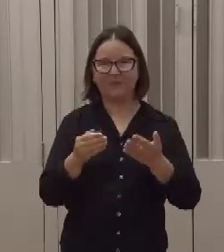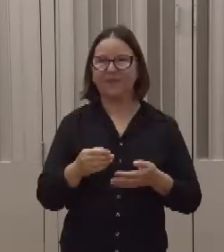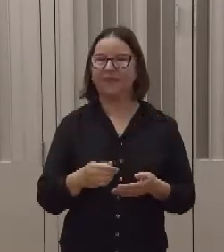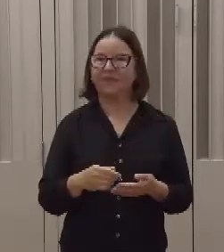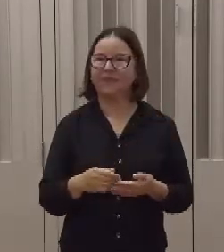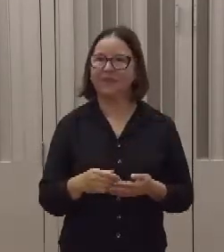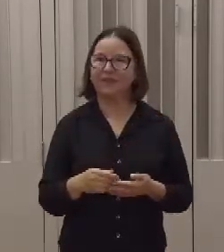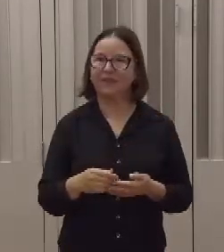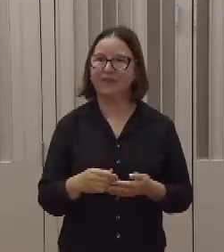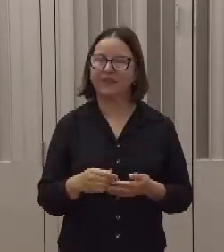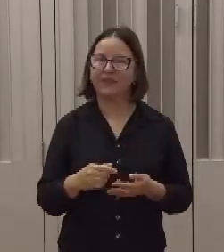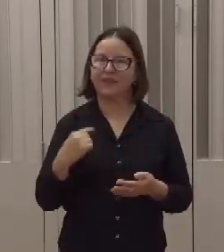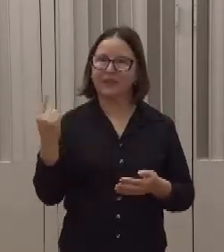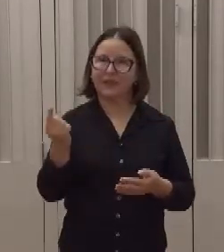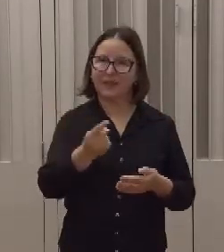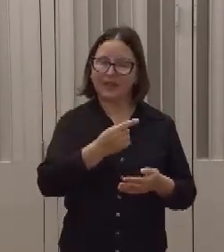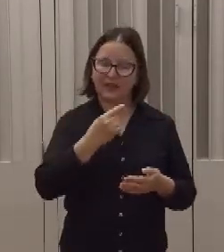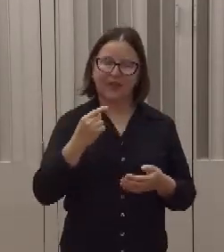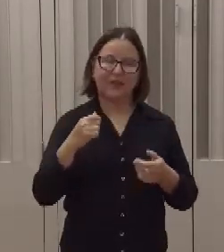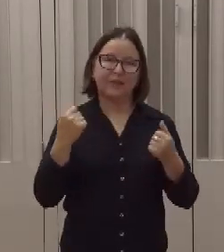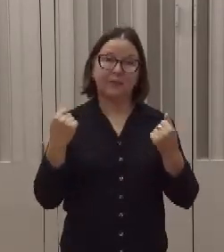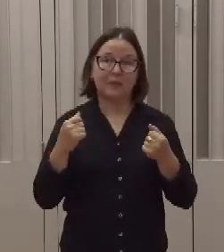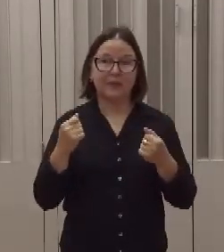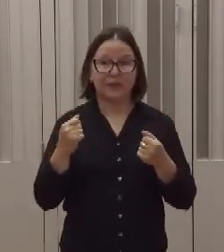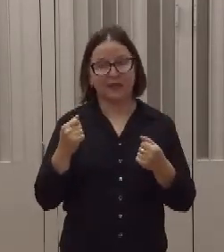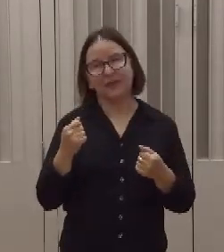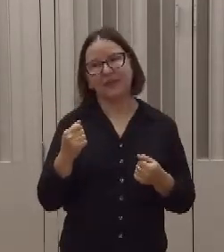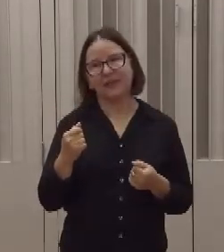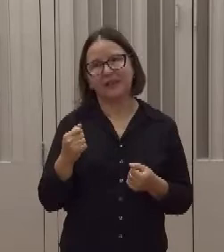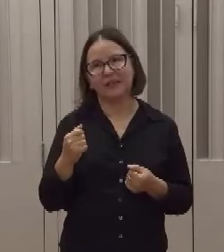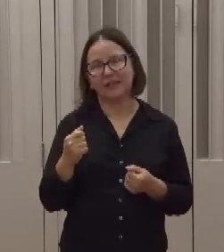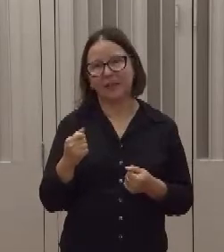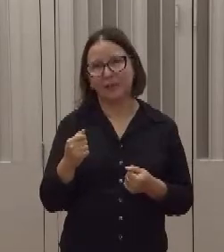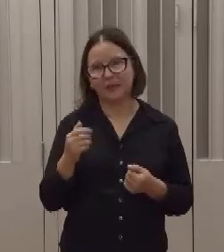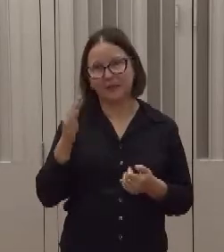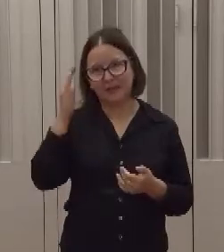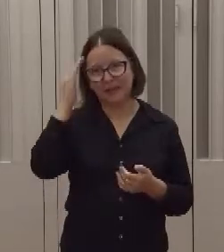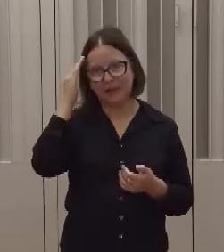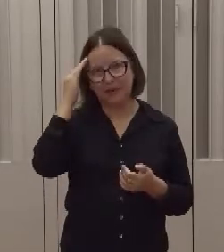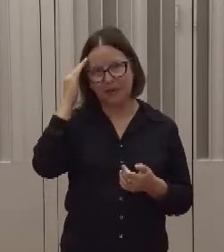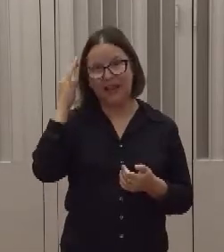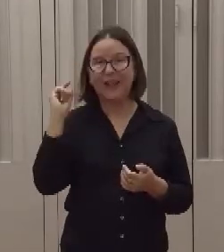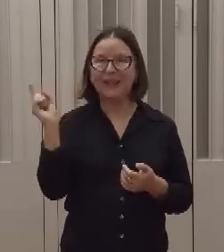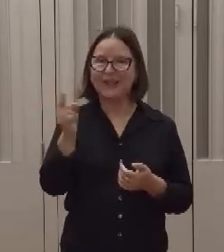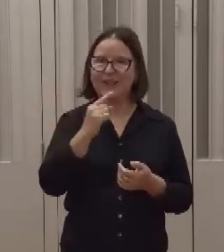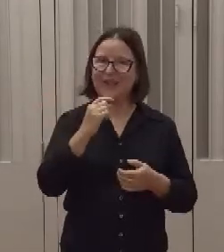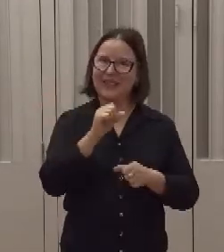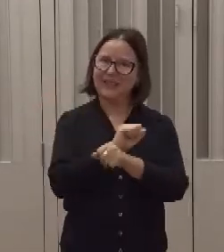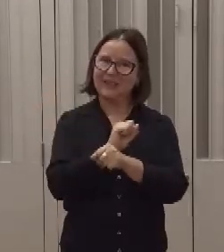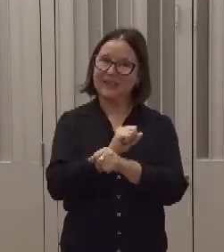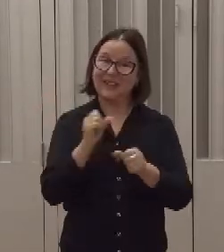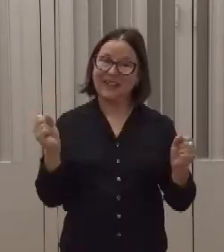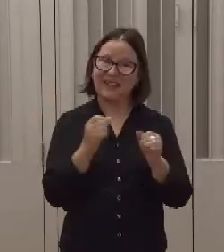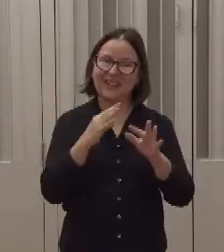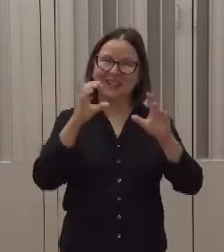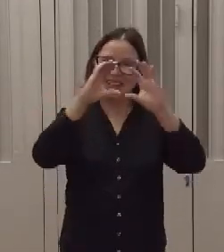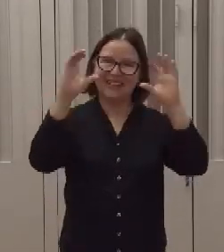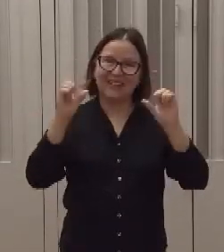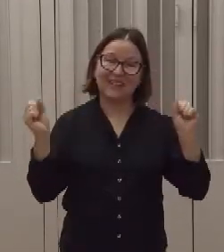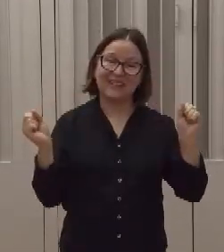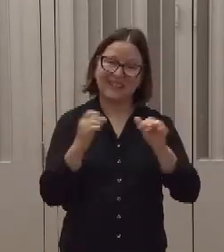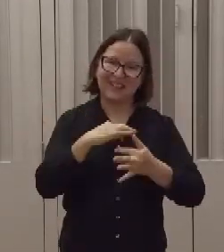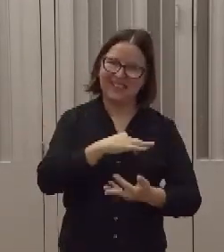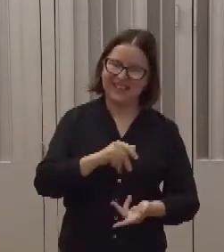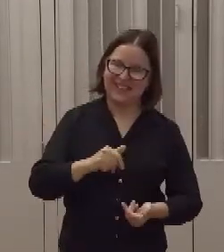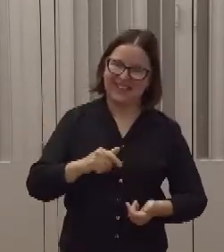A gente precisa colocar isso na cabeça, meus irmãos. Nós esperamos novos céus e nova terra, onde habita